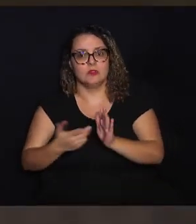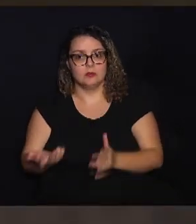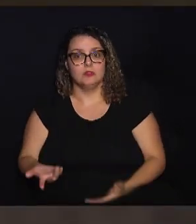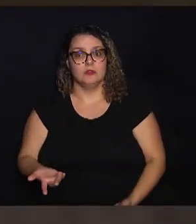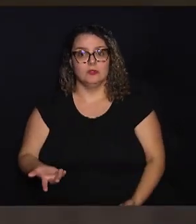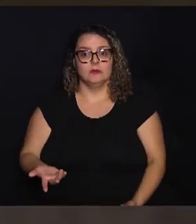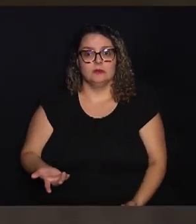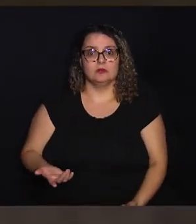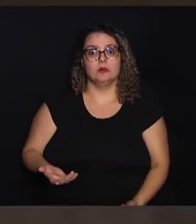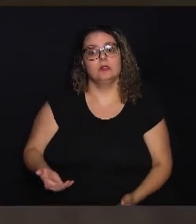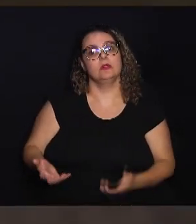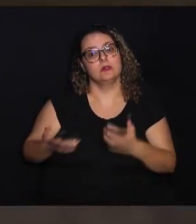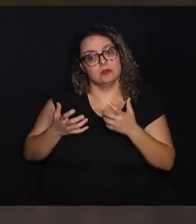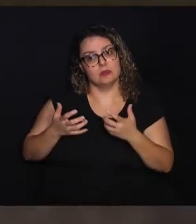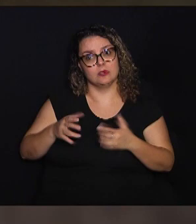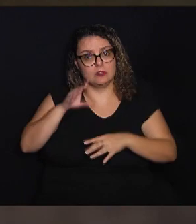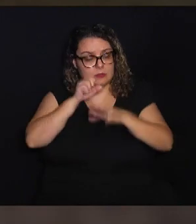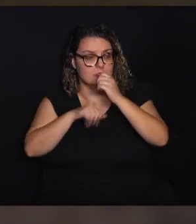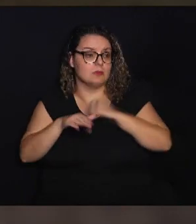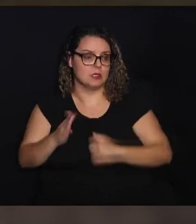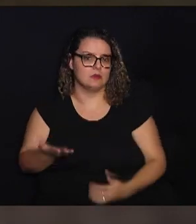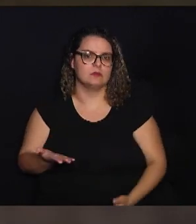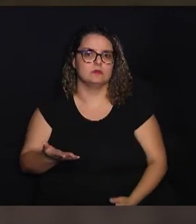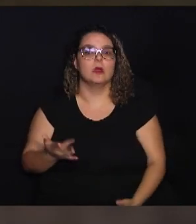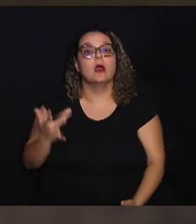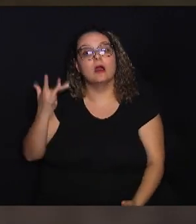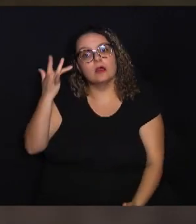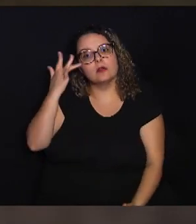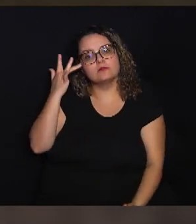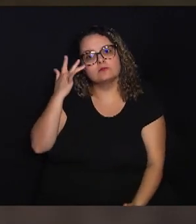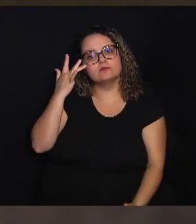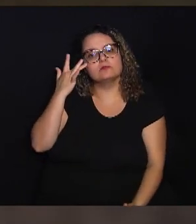eu quero aprender algo mais. Aí foi onde eu fui amadurecendo, eu falei,